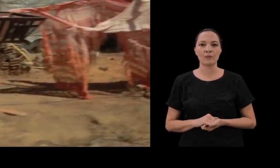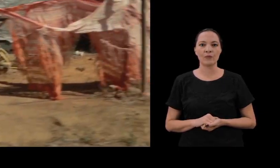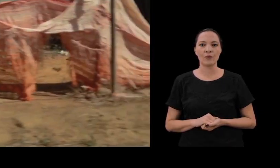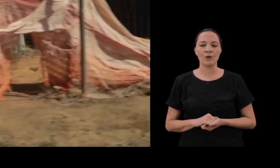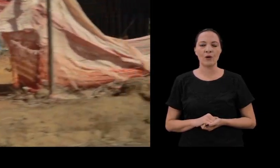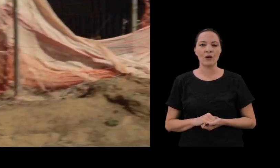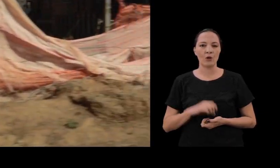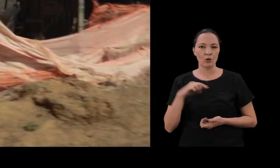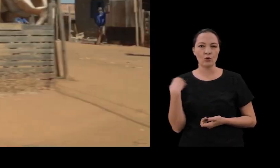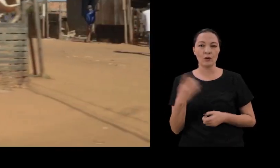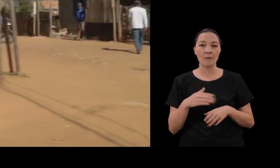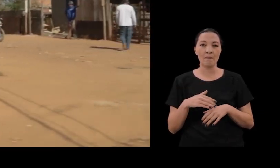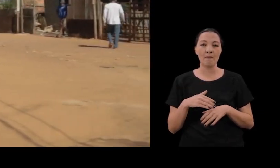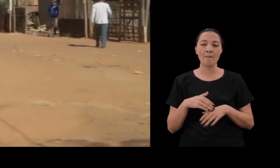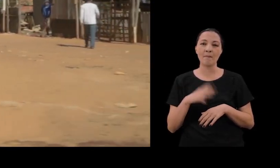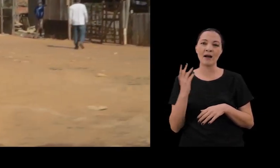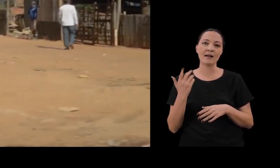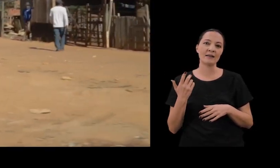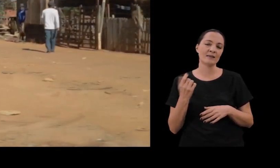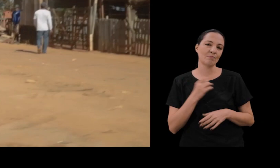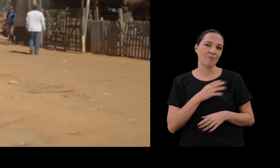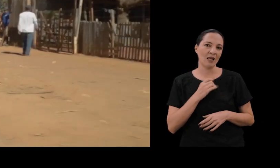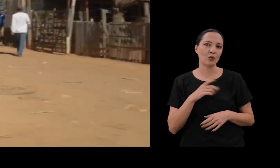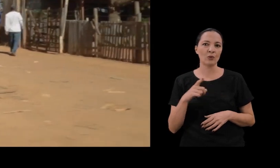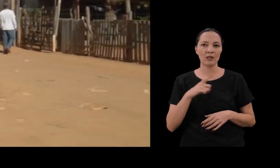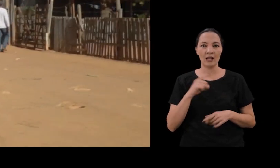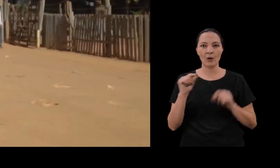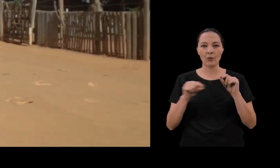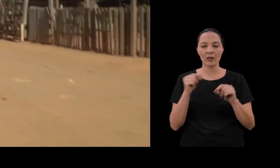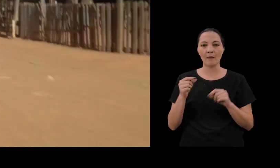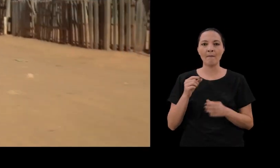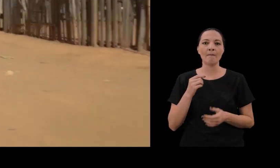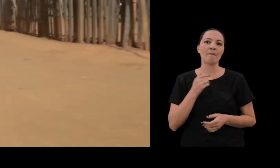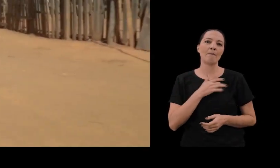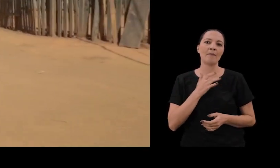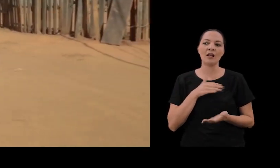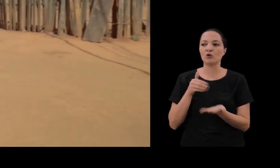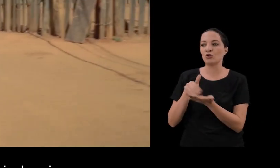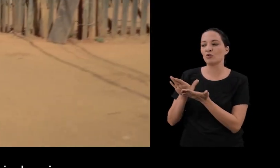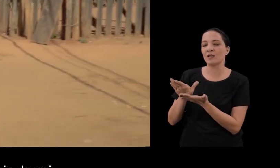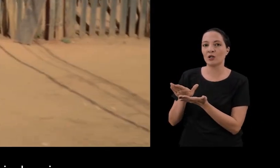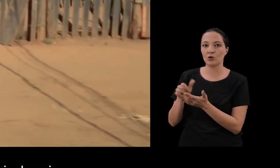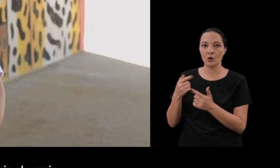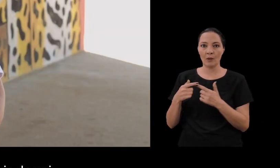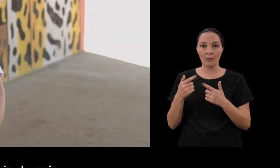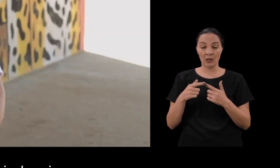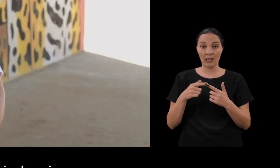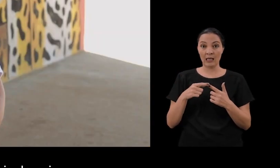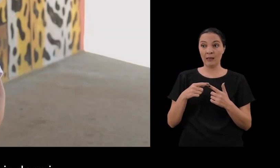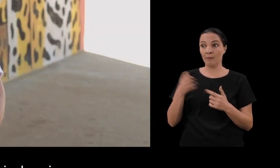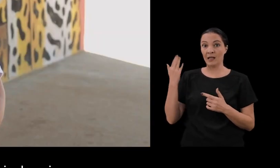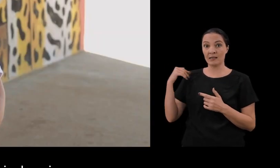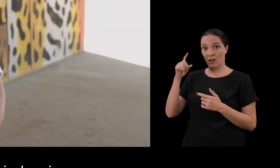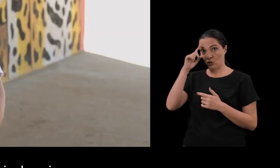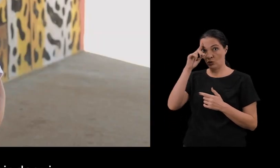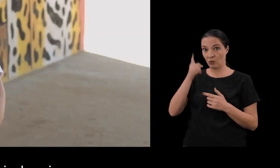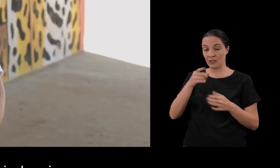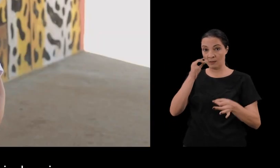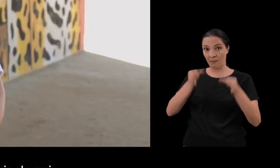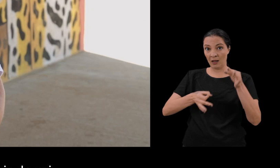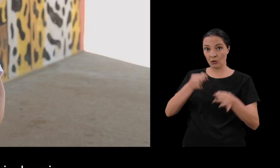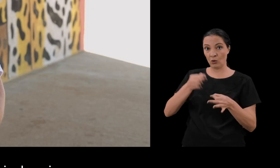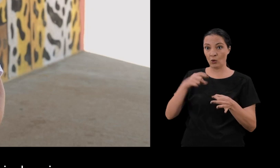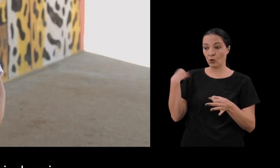O nosso maior medo é de ser despejado. Tanto que quando saiu a decisão da juíza que era para a gente sair daqui, teve uma